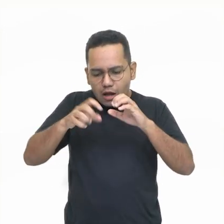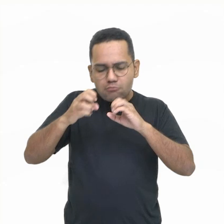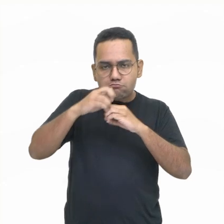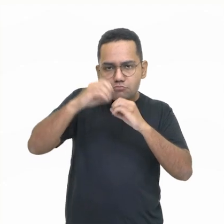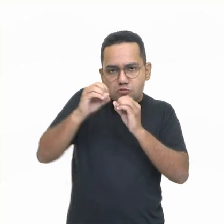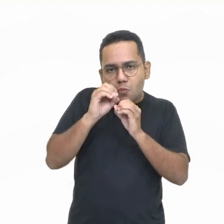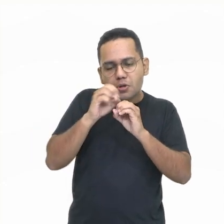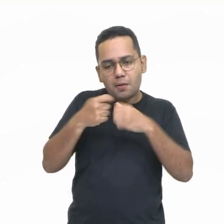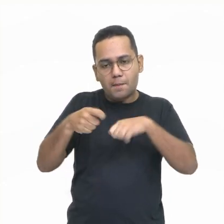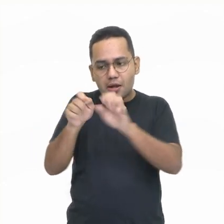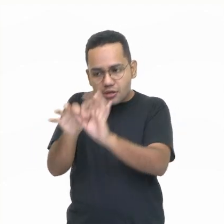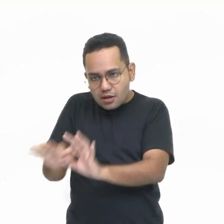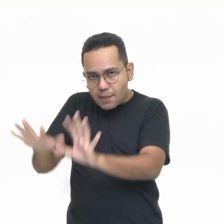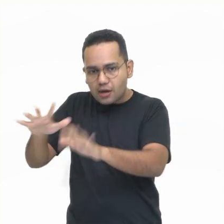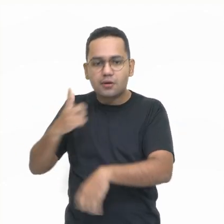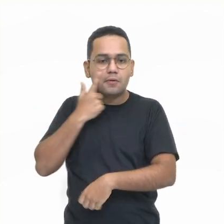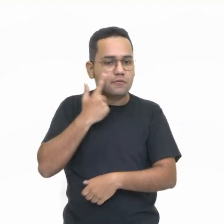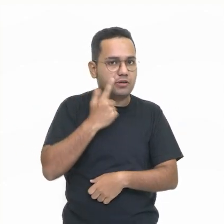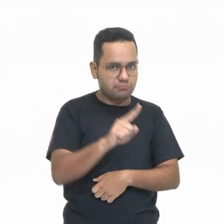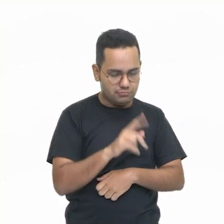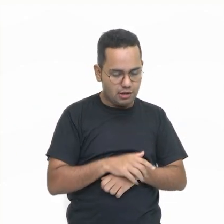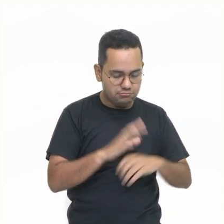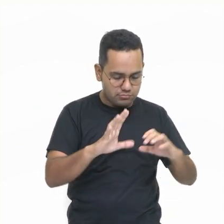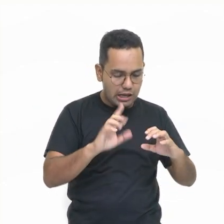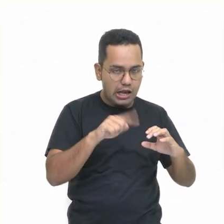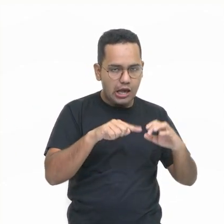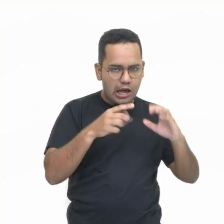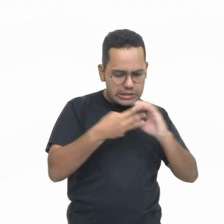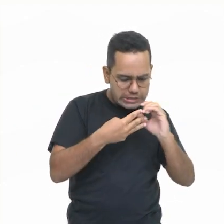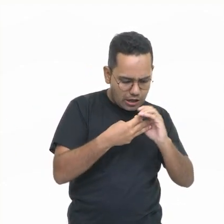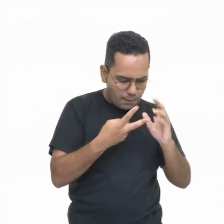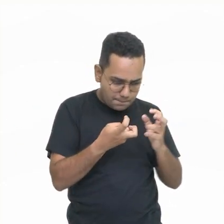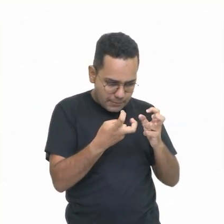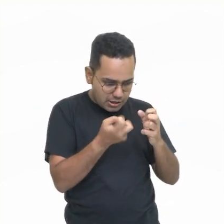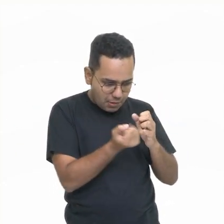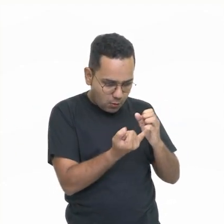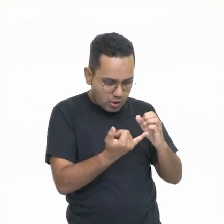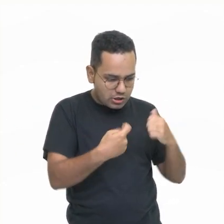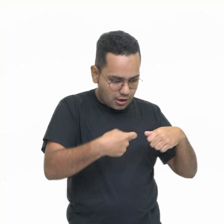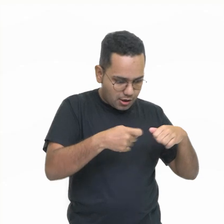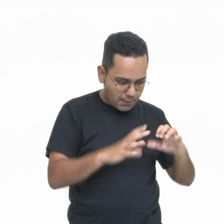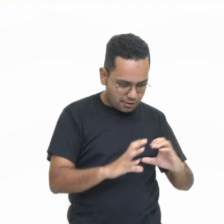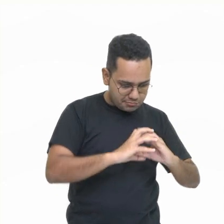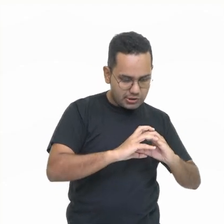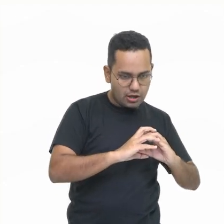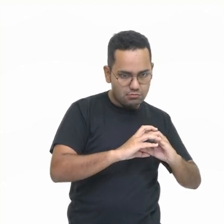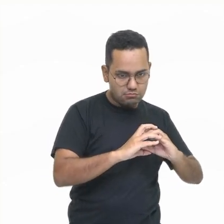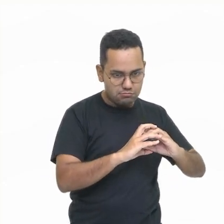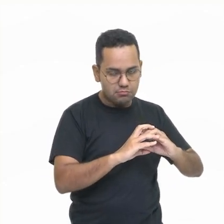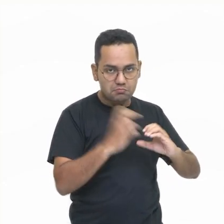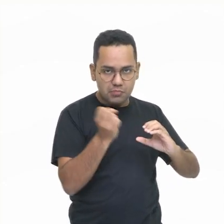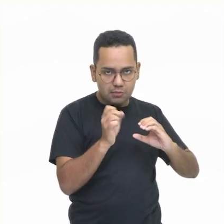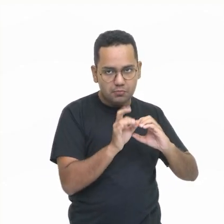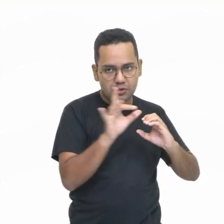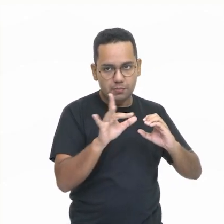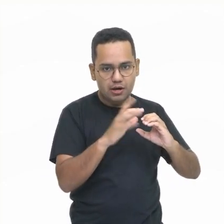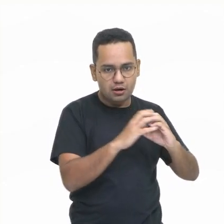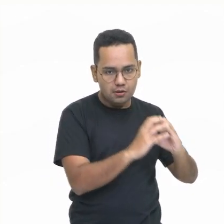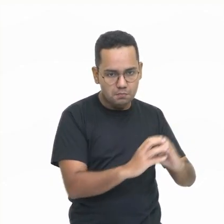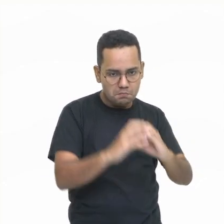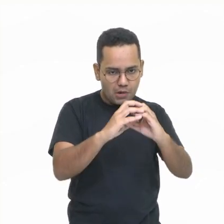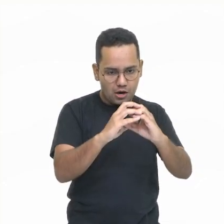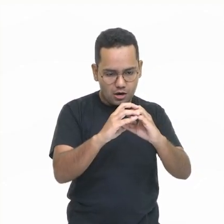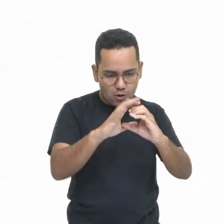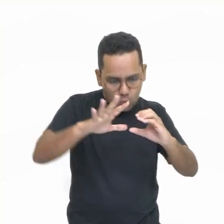né? Então, a célula identifica o que precisa ser colocado para fora da célula, vai ser englobado